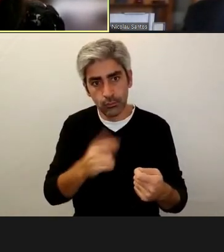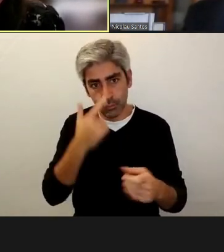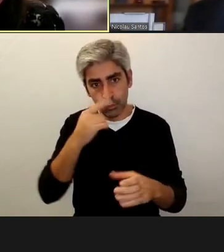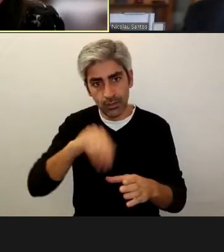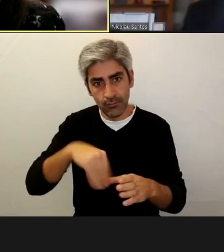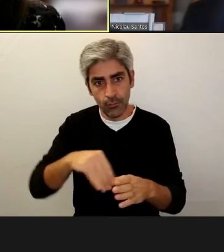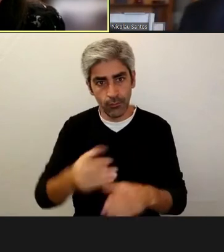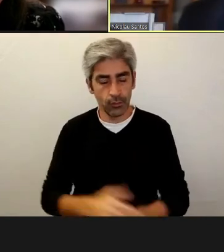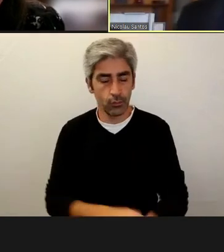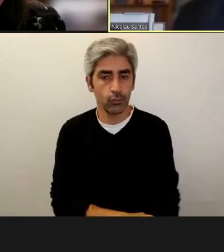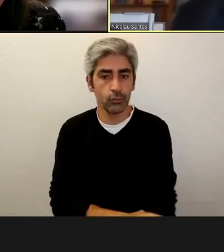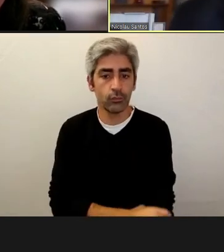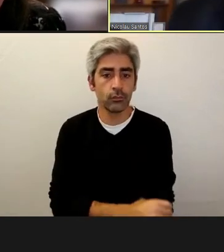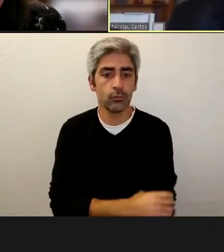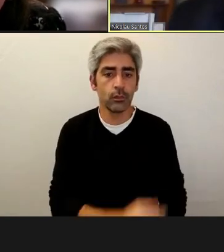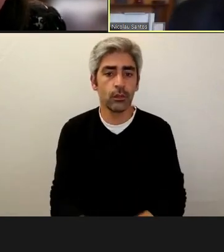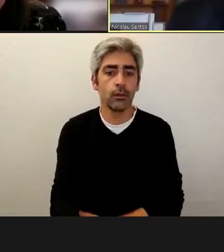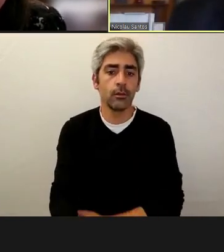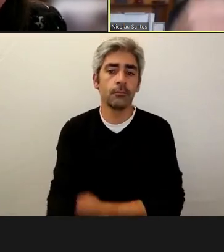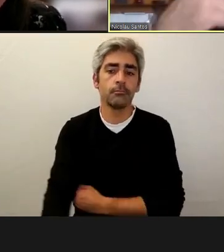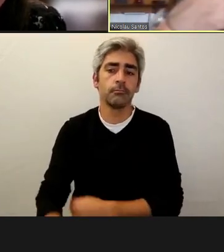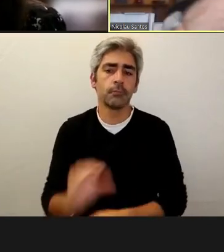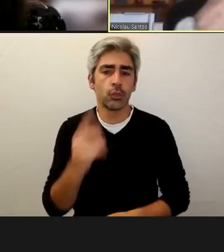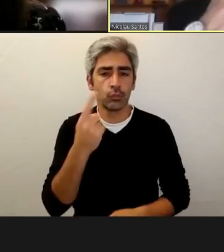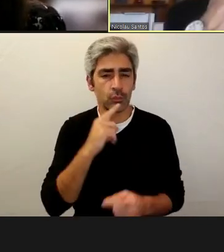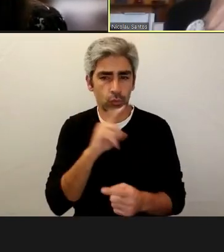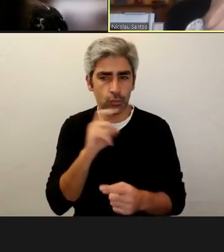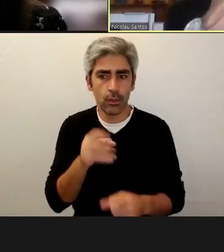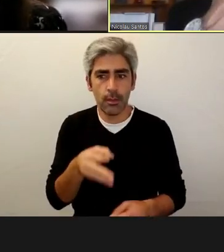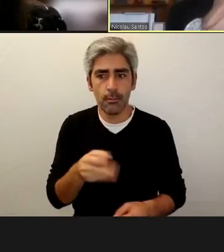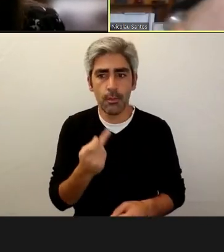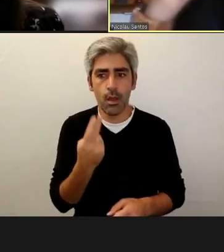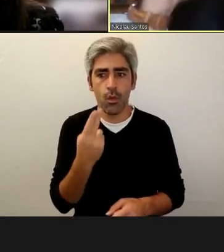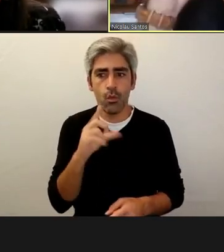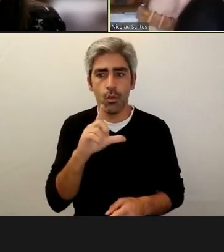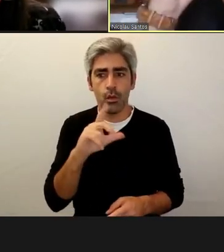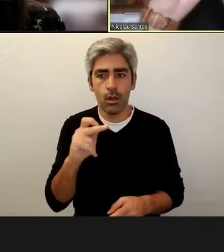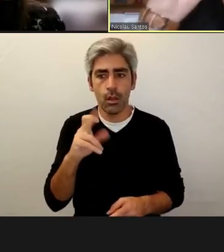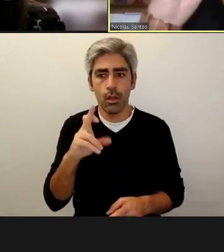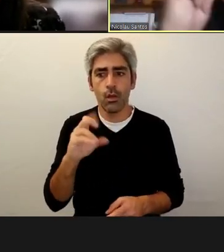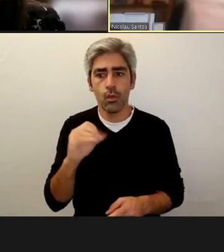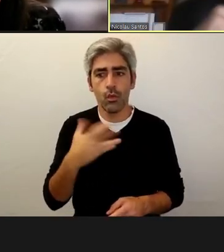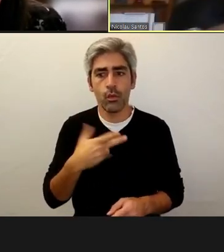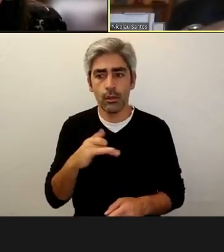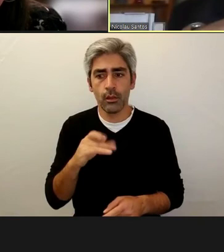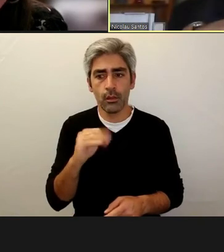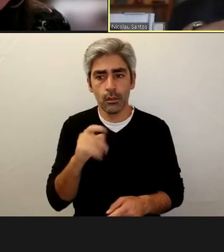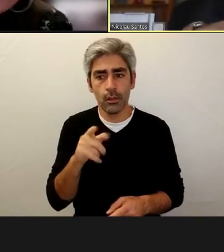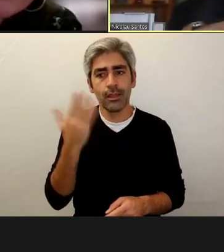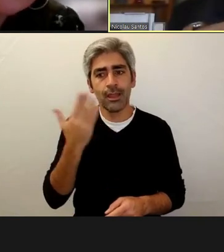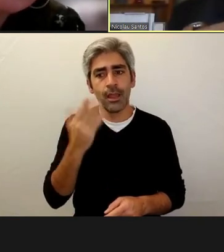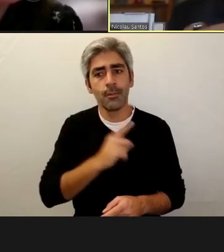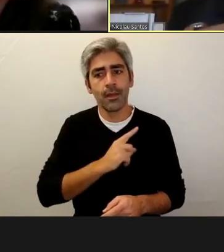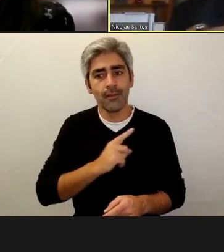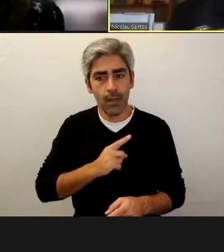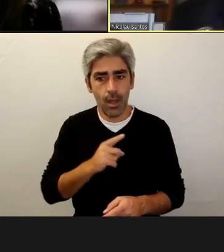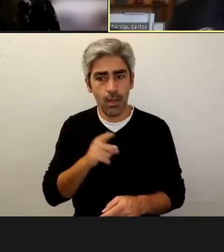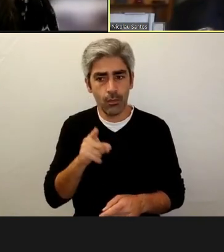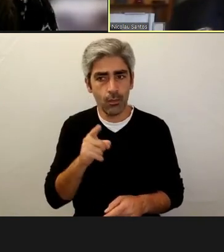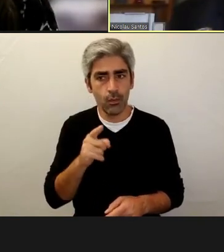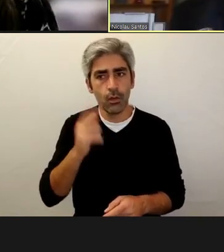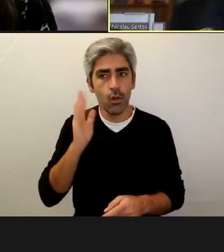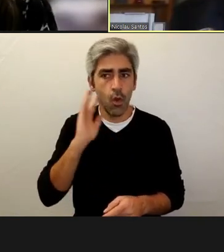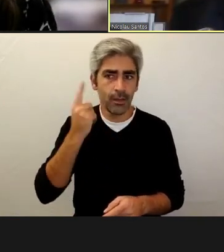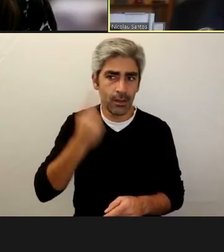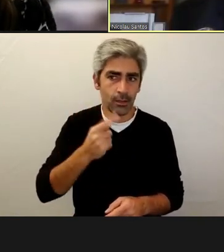envolvidos. Muito bem. Temos aqui mais uma questão da Paula Rodrigues. Sendo o direito privado caracterizado pela obrigação do cidadão